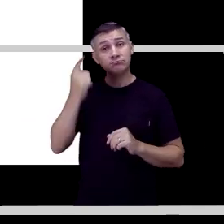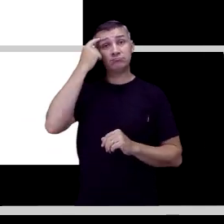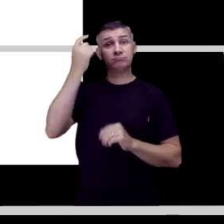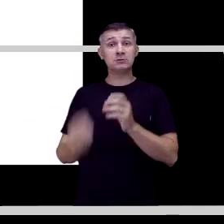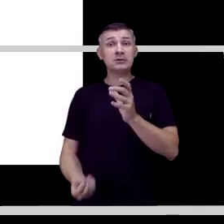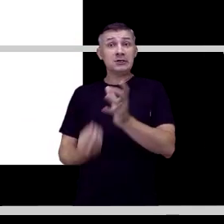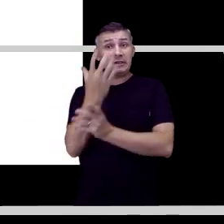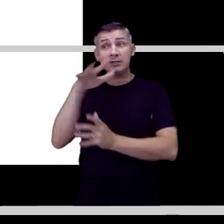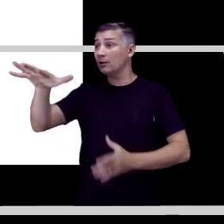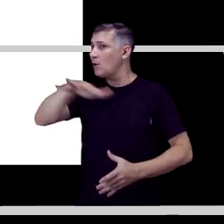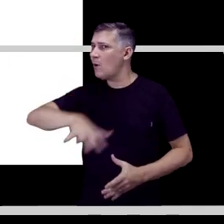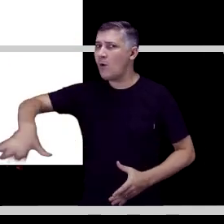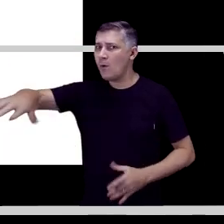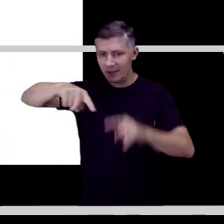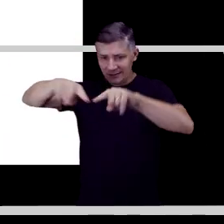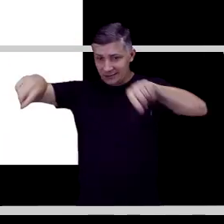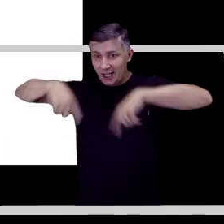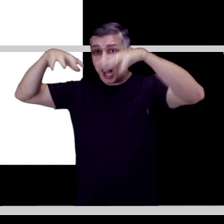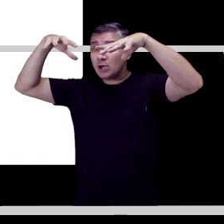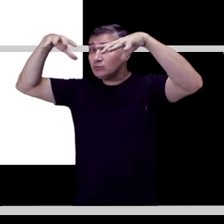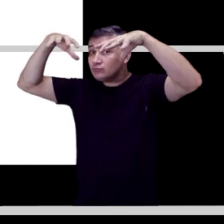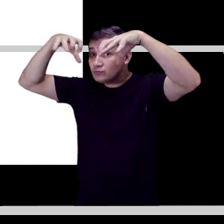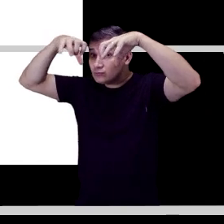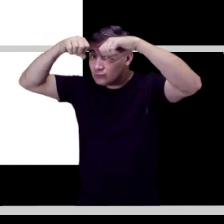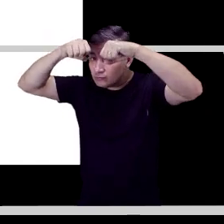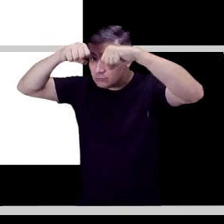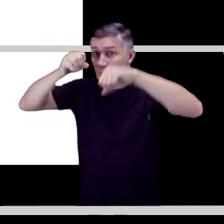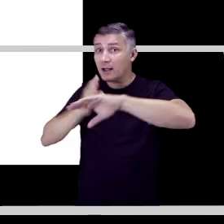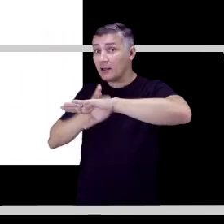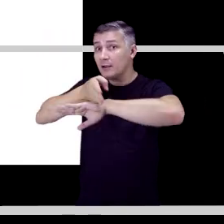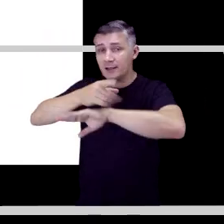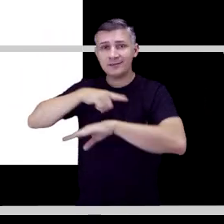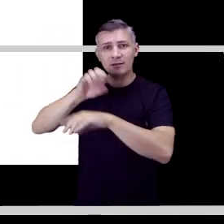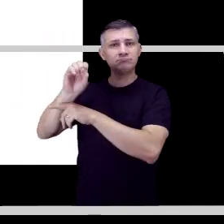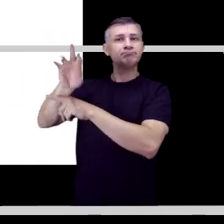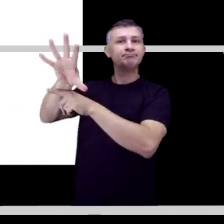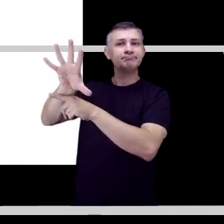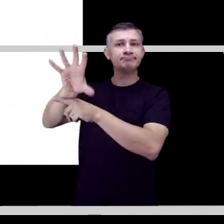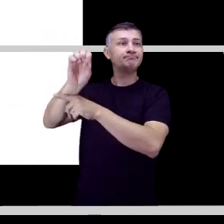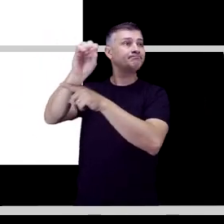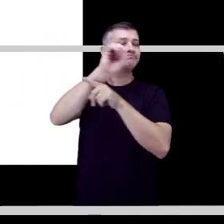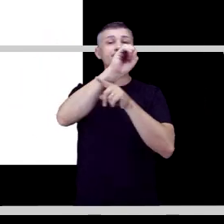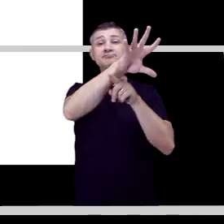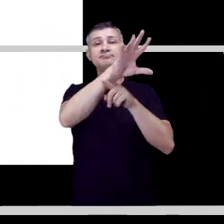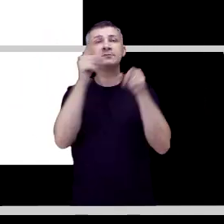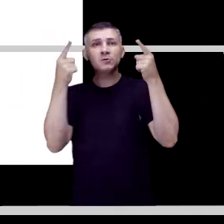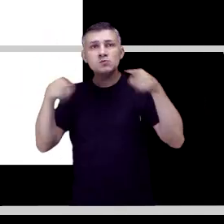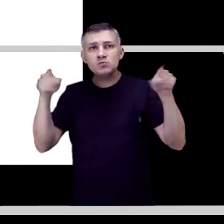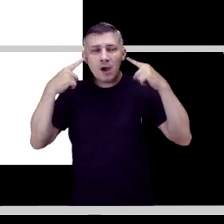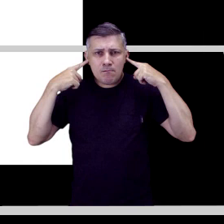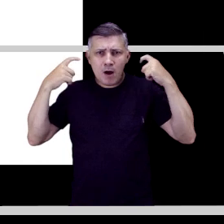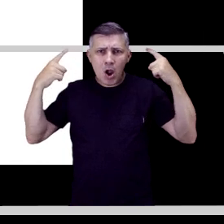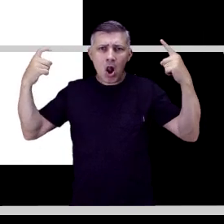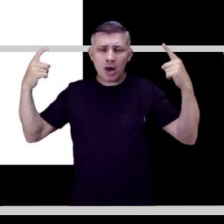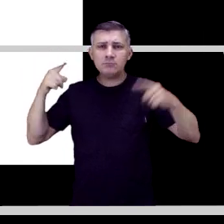que criam uma ambiência de sala escura, mas que lá dentro tem projeções em suas paredes e música